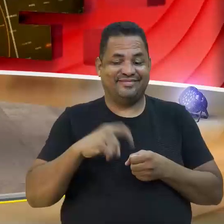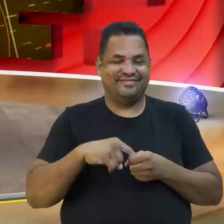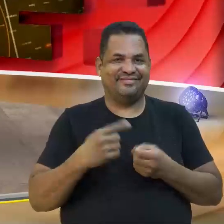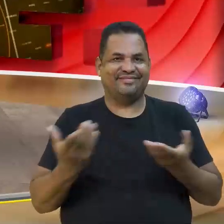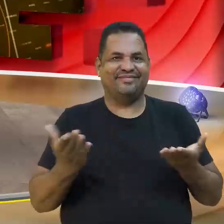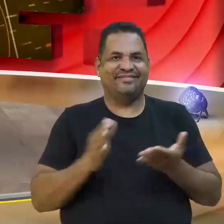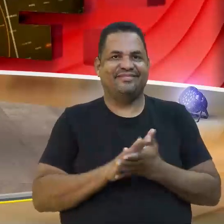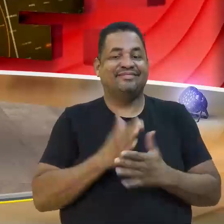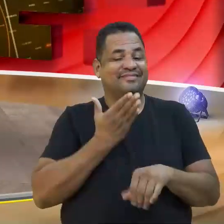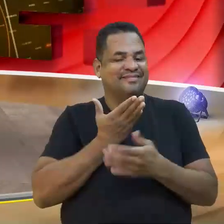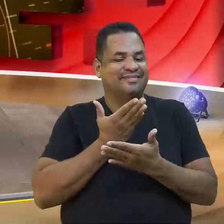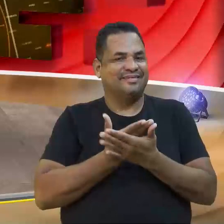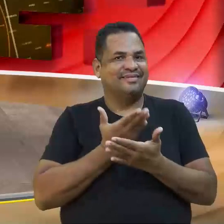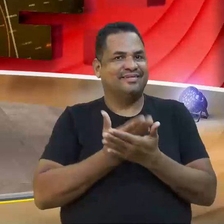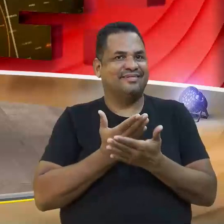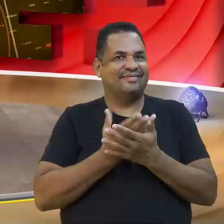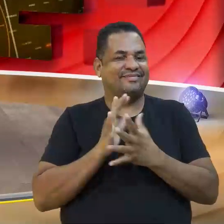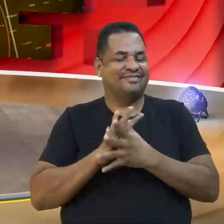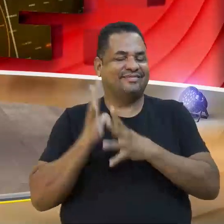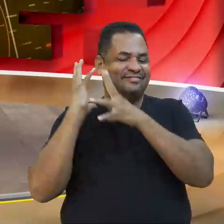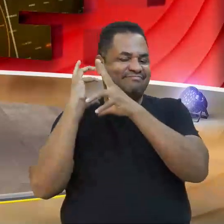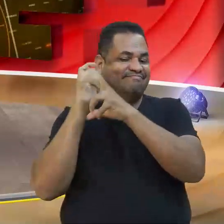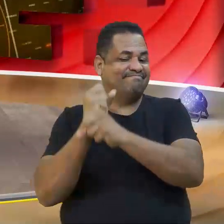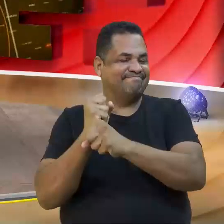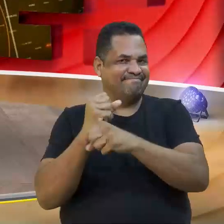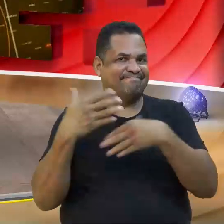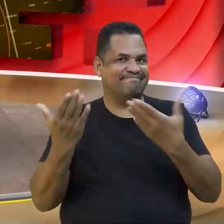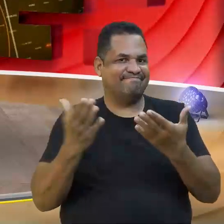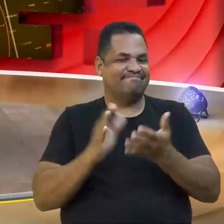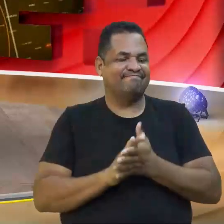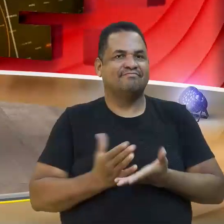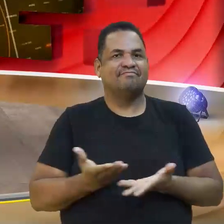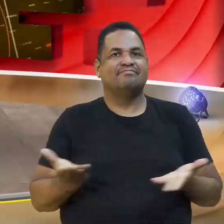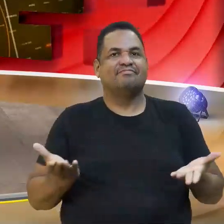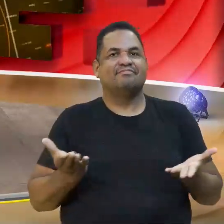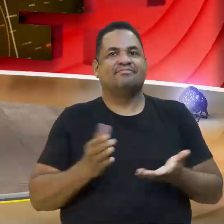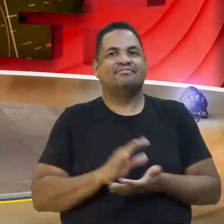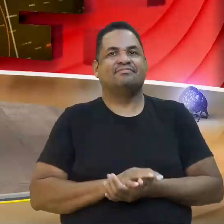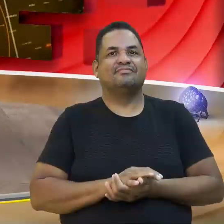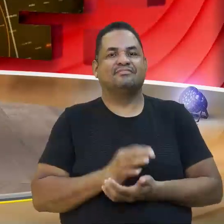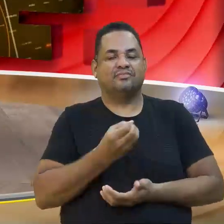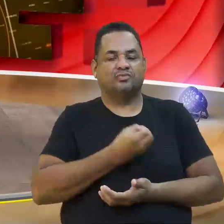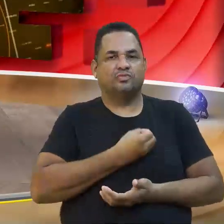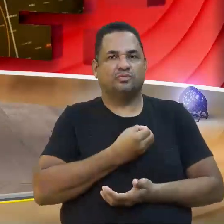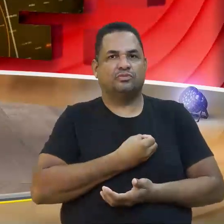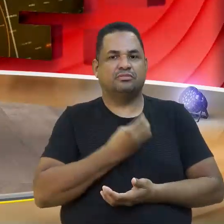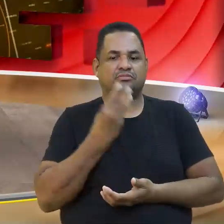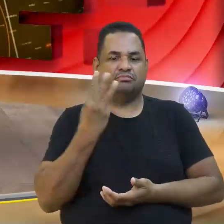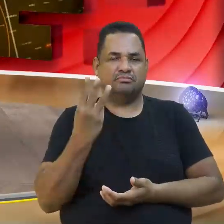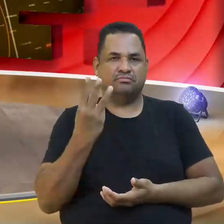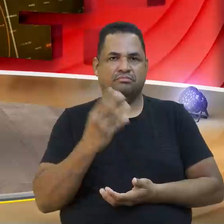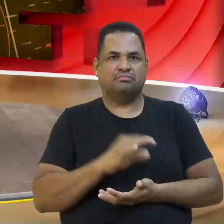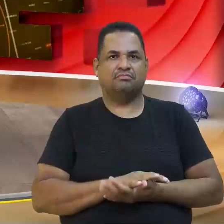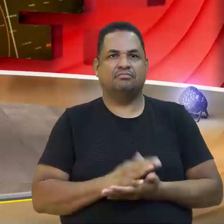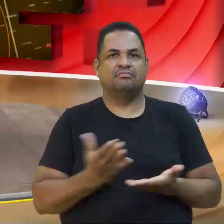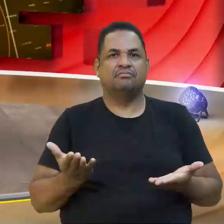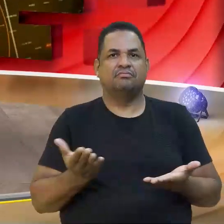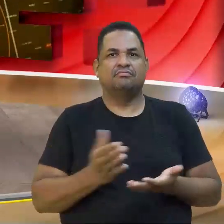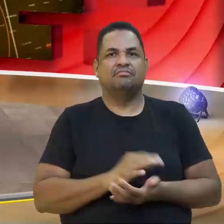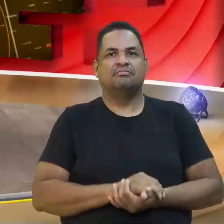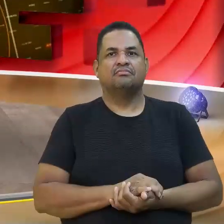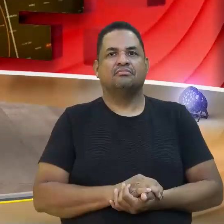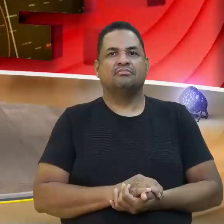mais uma aula de revisão. Revisão, mega revisão de número 3. Aula 3.